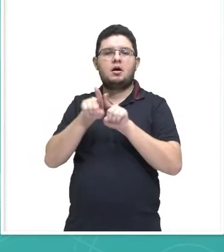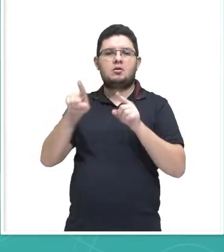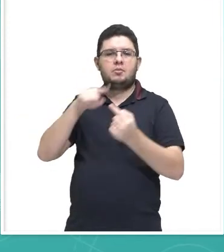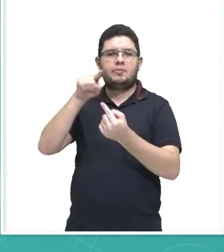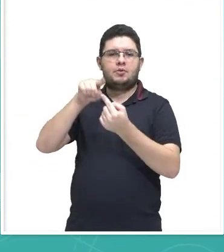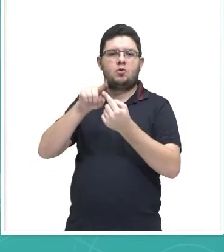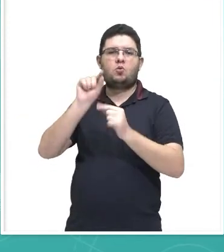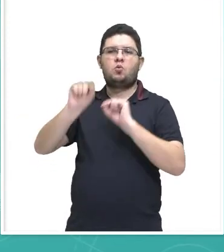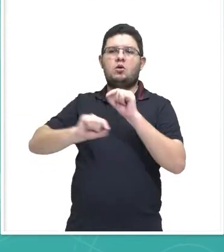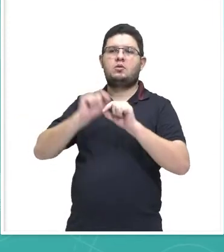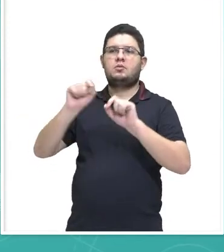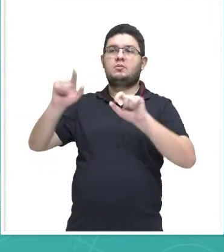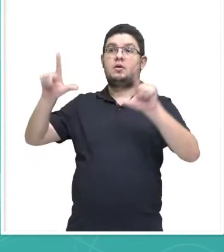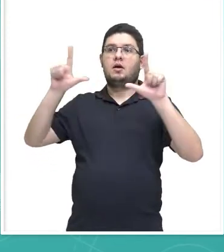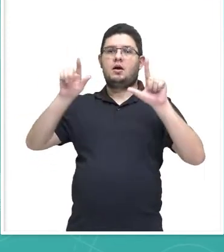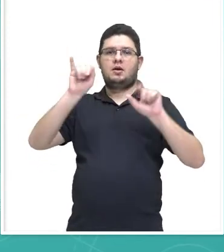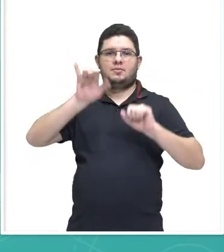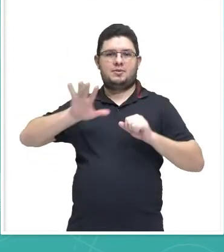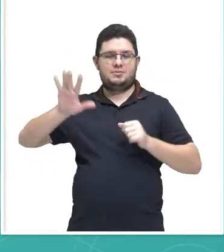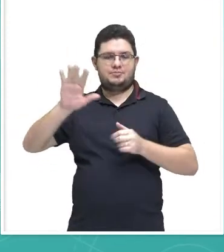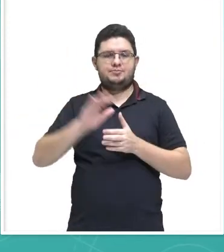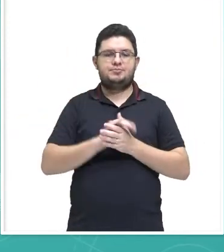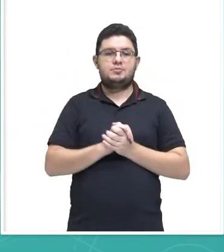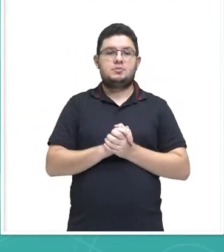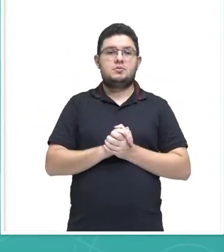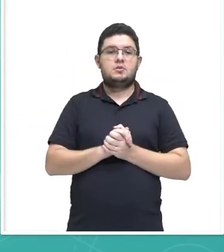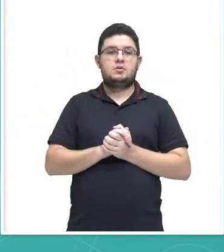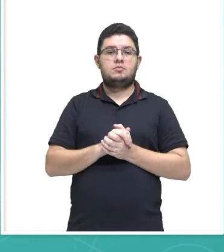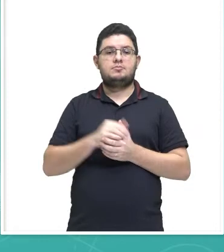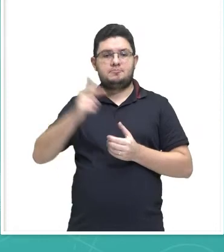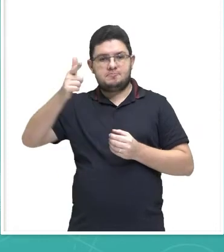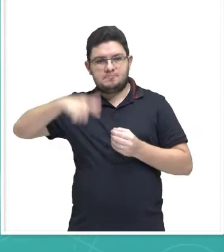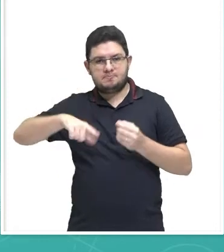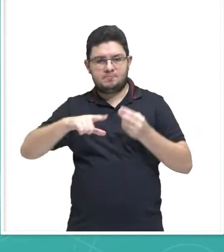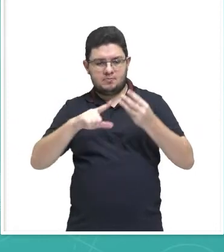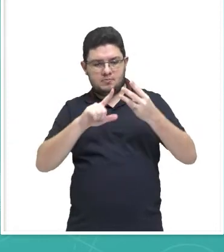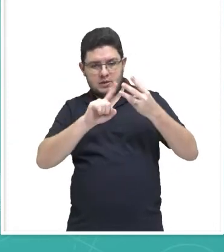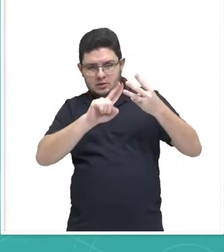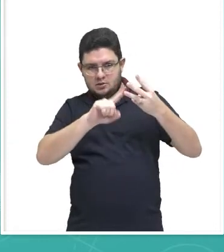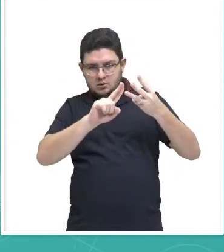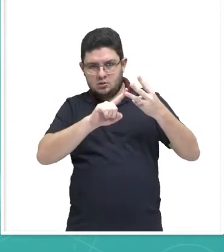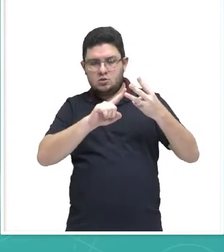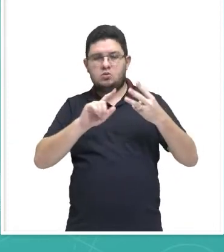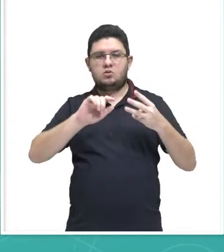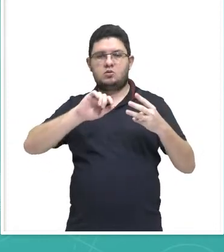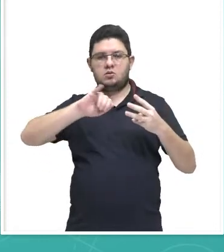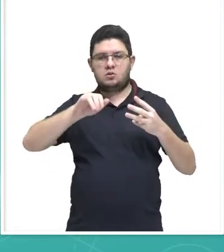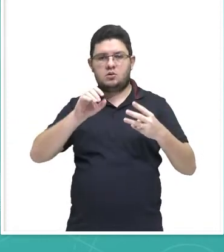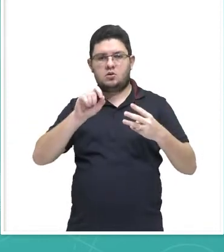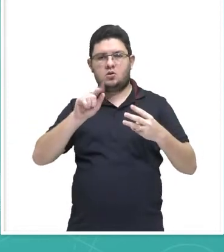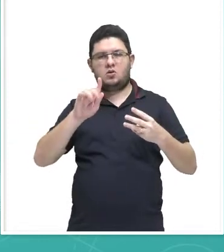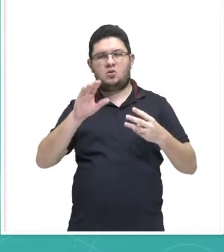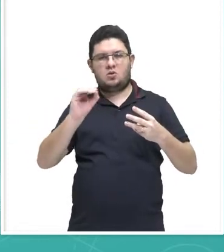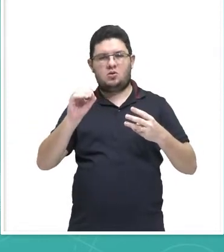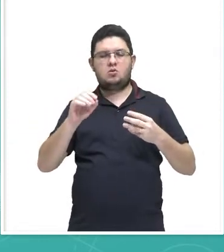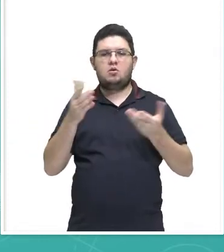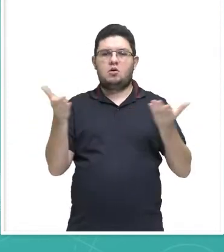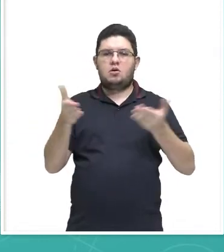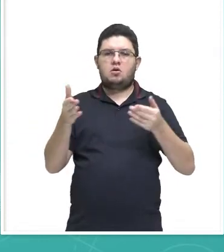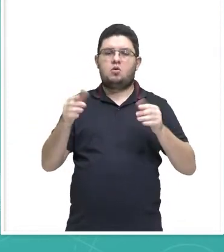Prosseguindo, vamos ver um outro jogo? Nós vamos ver agora o jogo da velha. Vamos